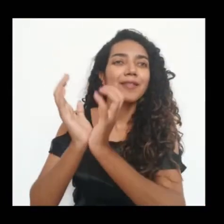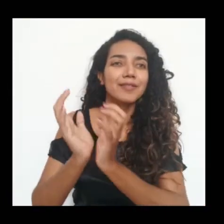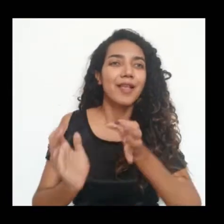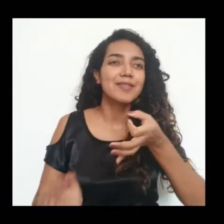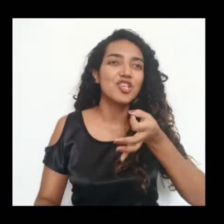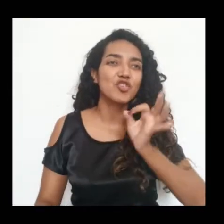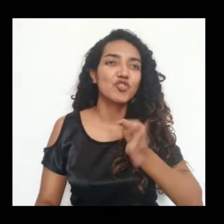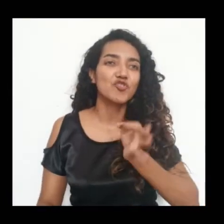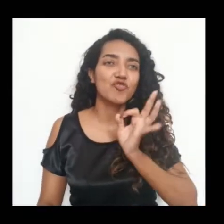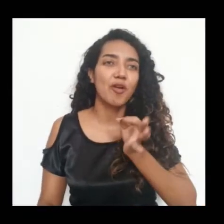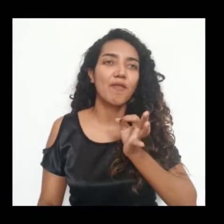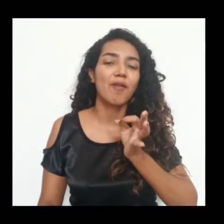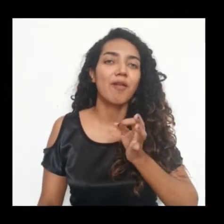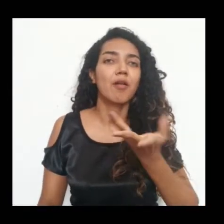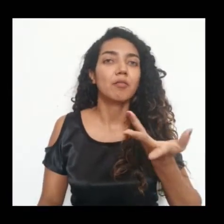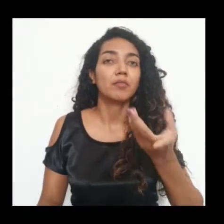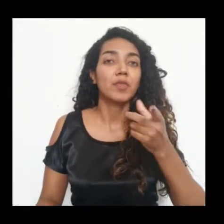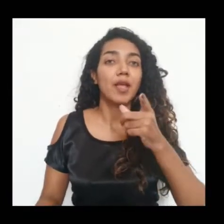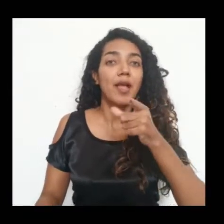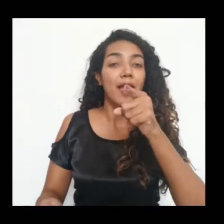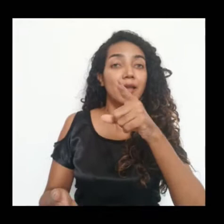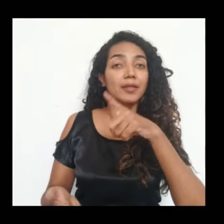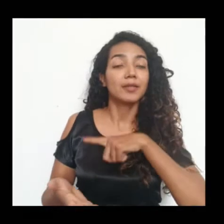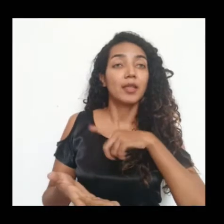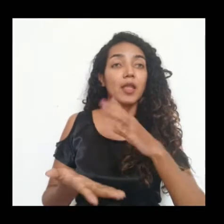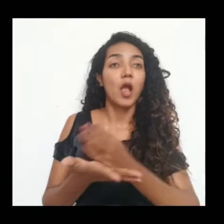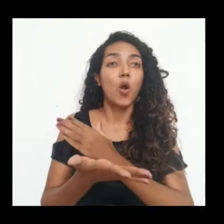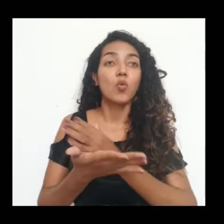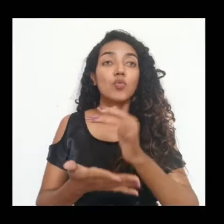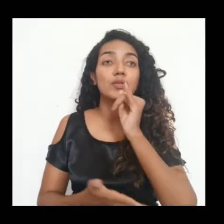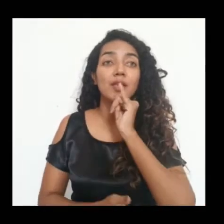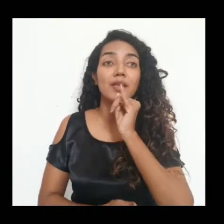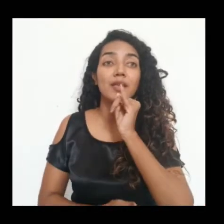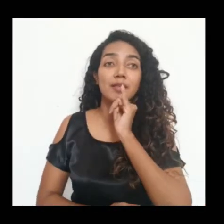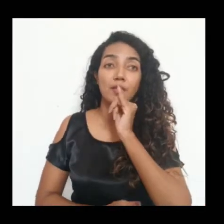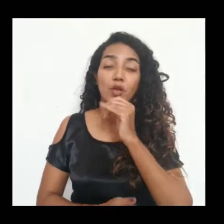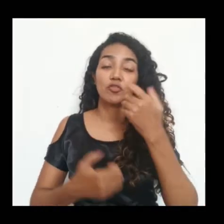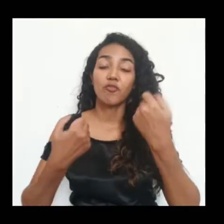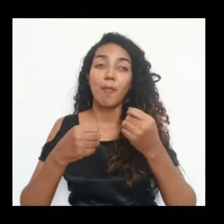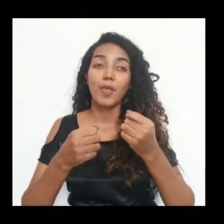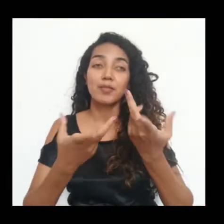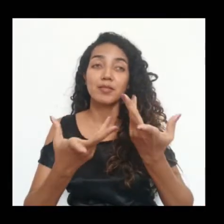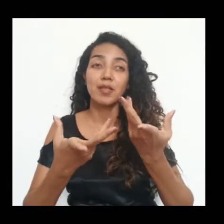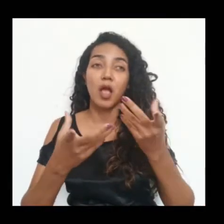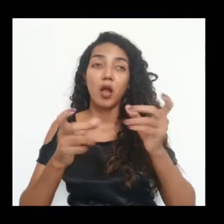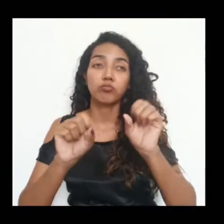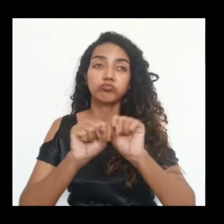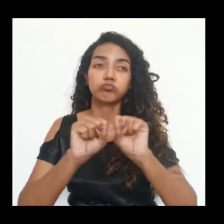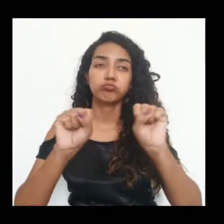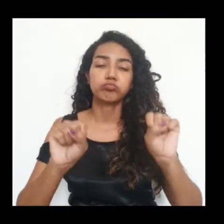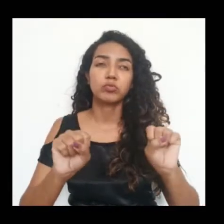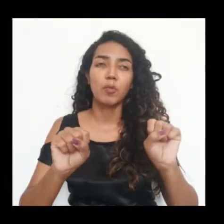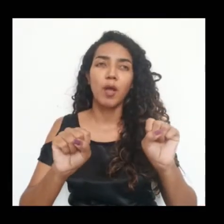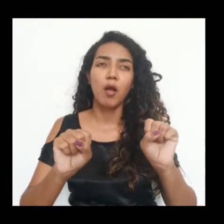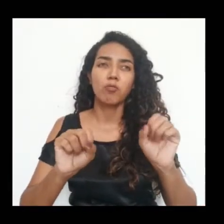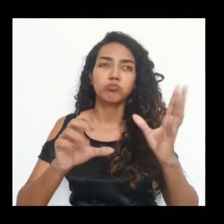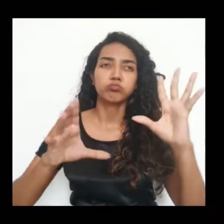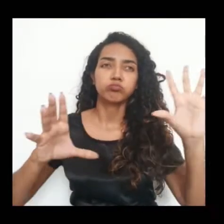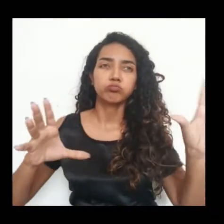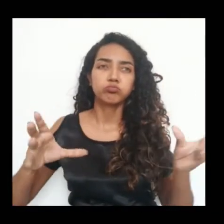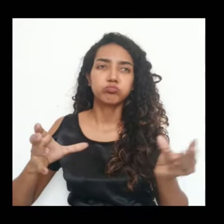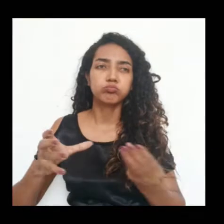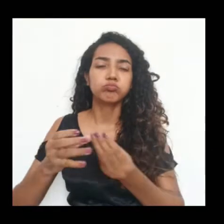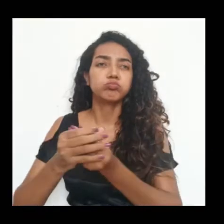gente obviamente vai precisar empacotar o sistema e esse pacote, muitas vezes, o nome desse pacote